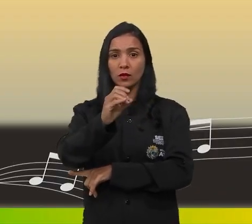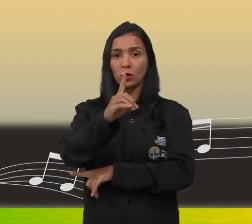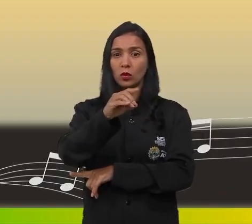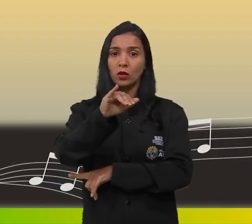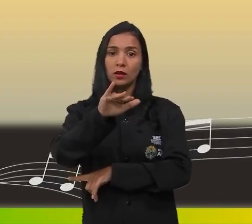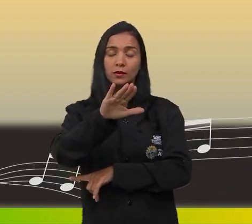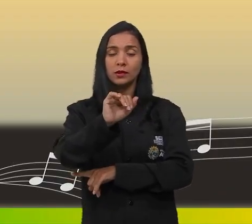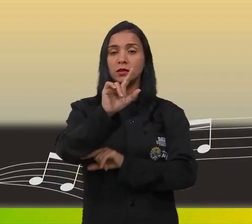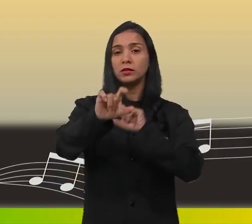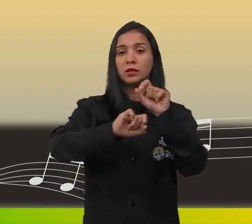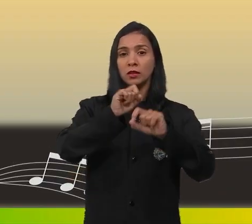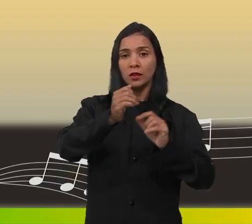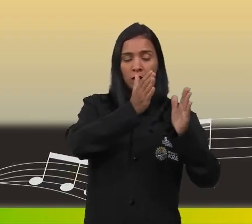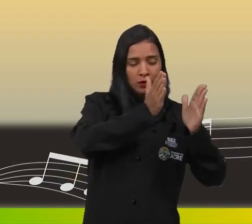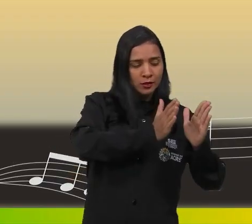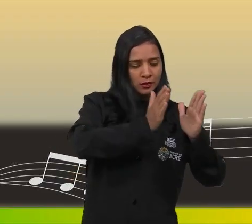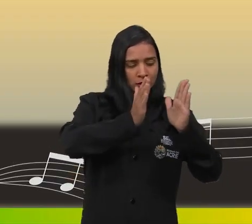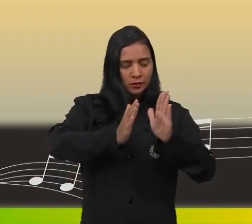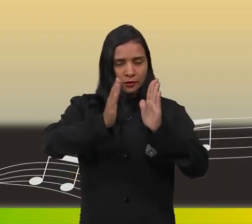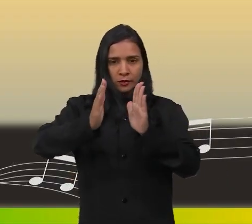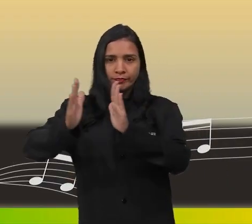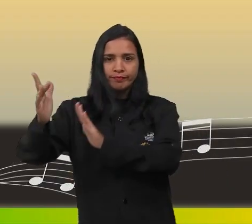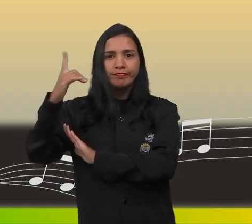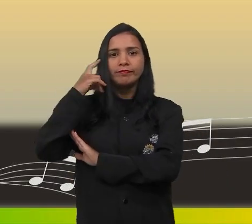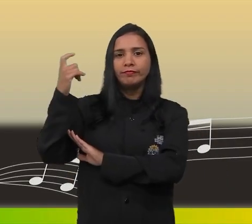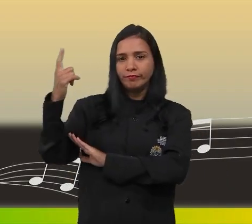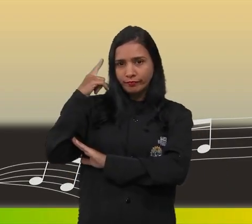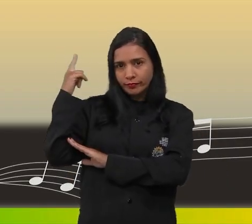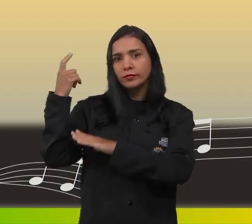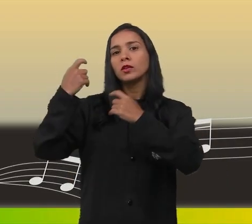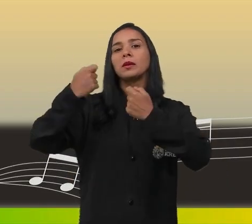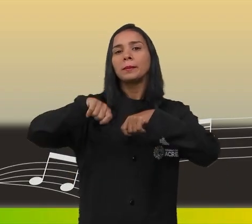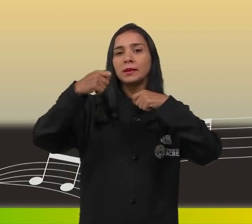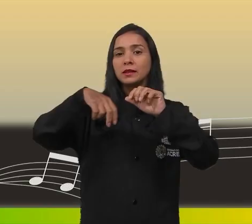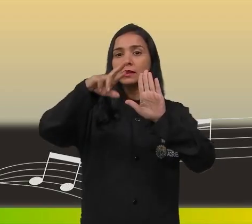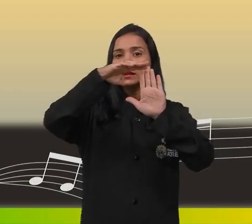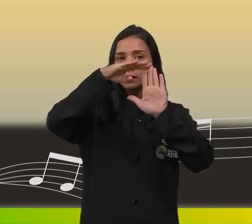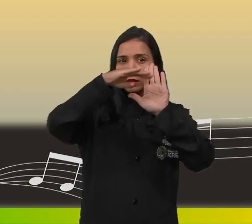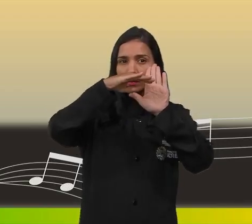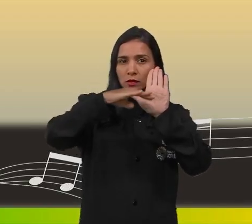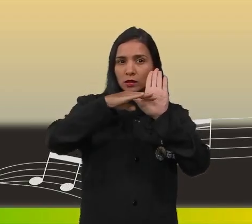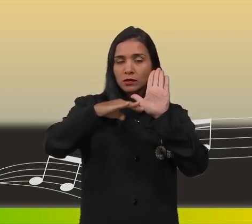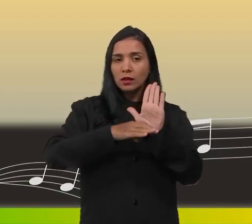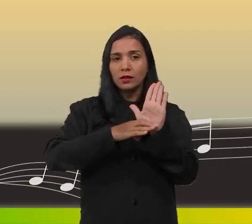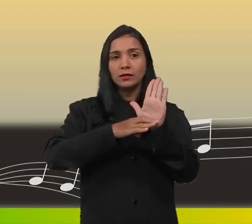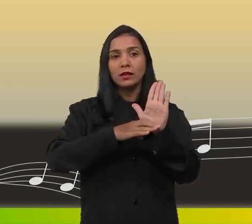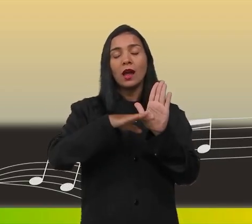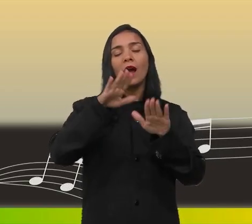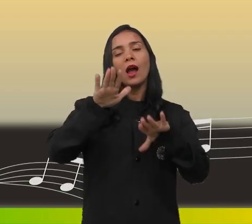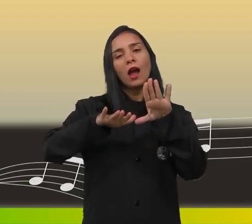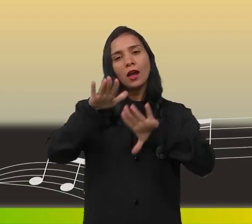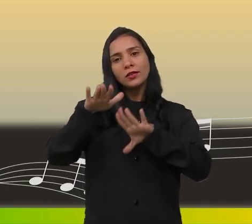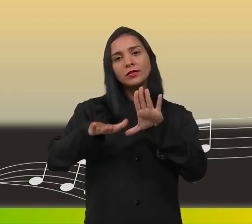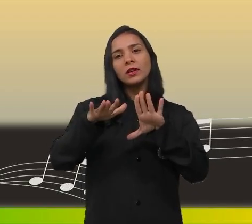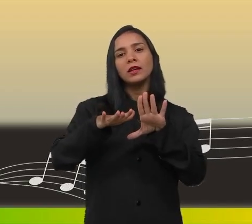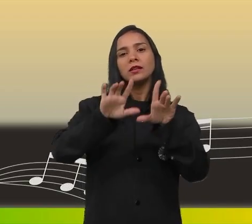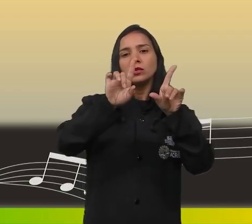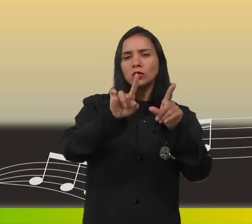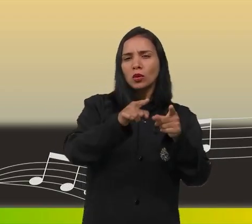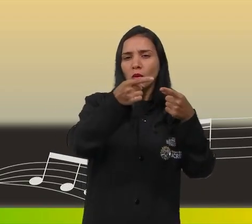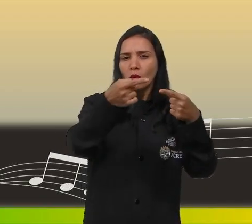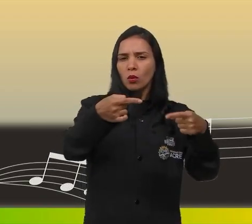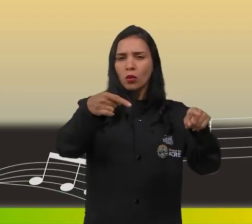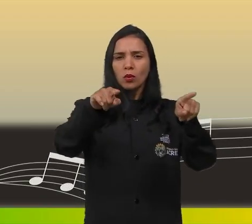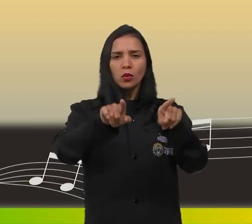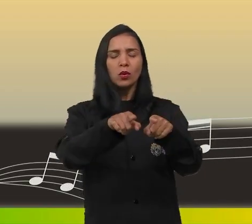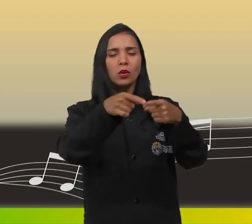em intervalos irregulares. A melodia caminha por entre o ritmo. A melodia normalmente é a parte mais